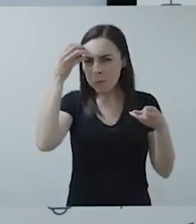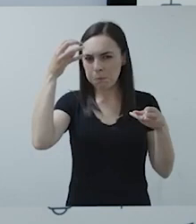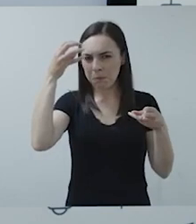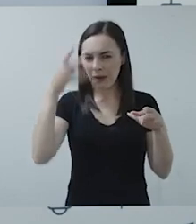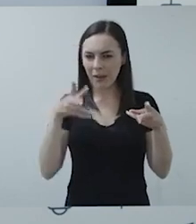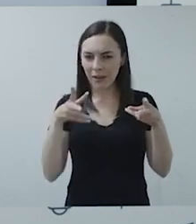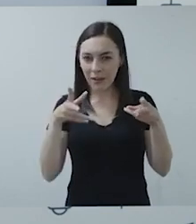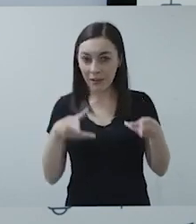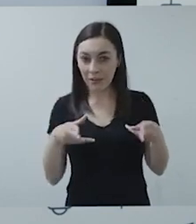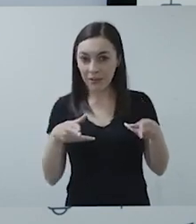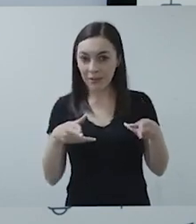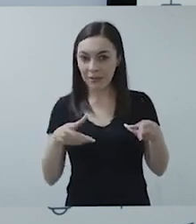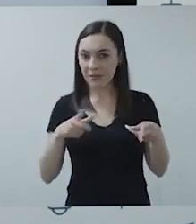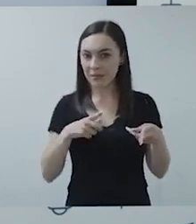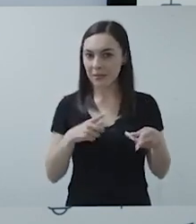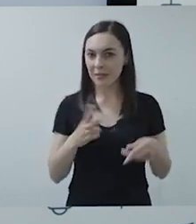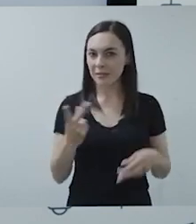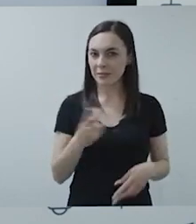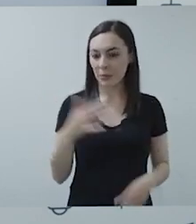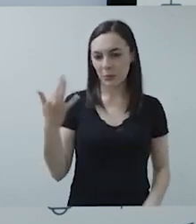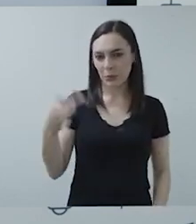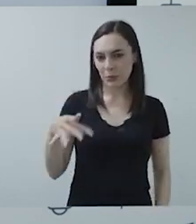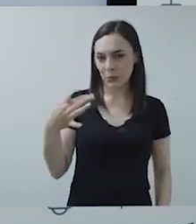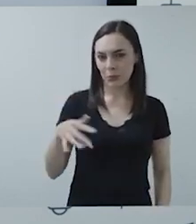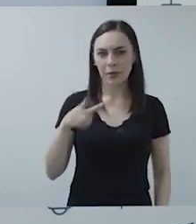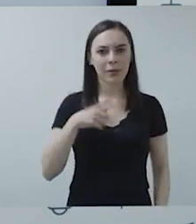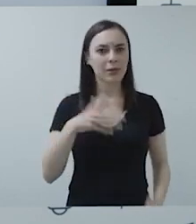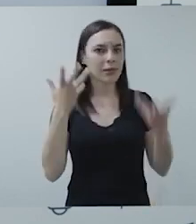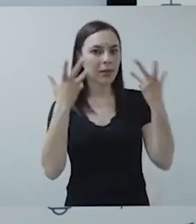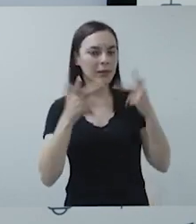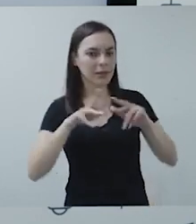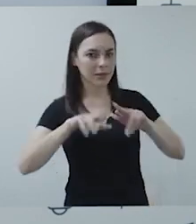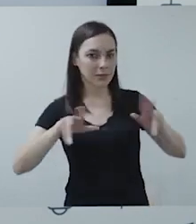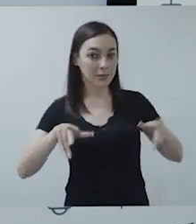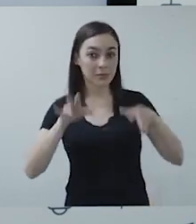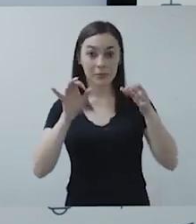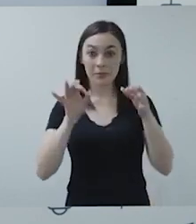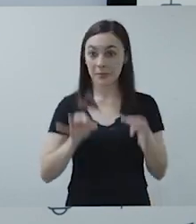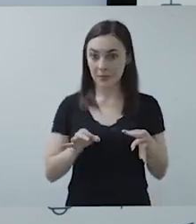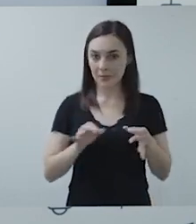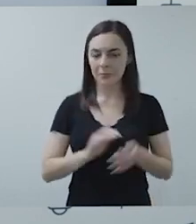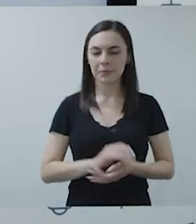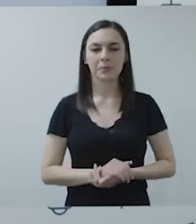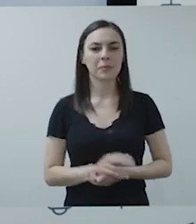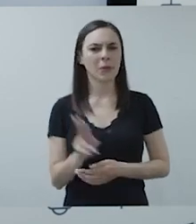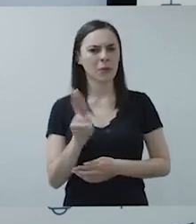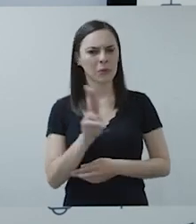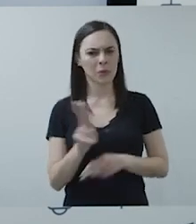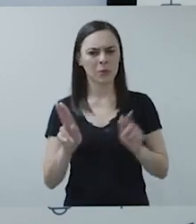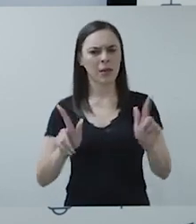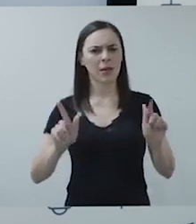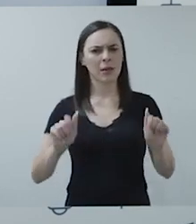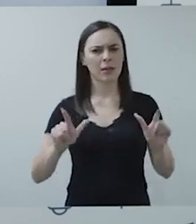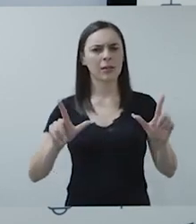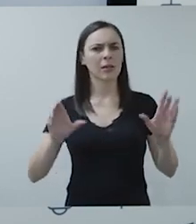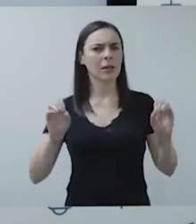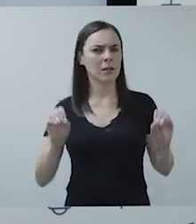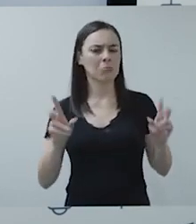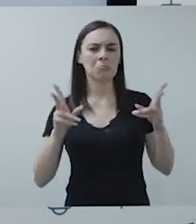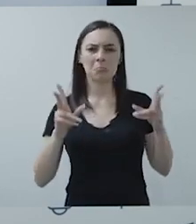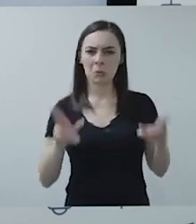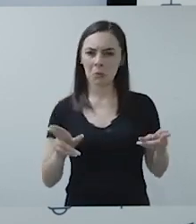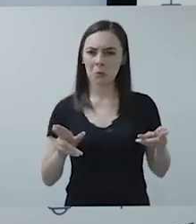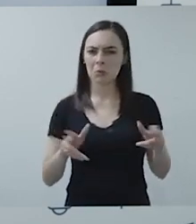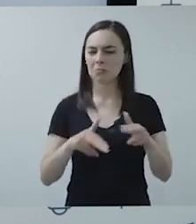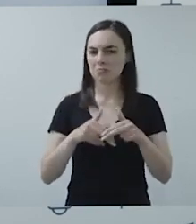falando, que é o machucado da cabeça, certo? Que leva esse nome, então, por uma